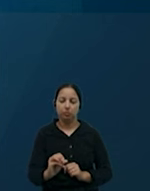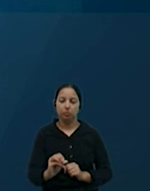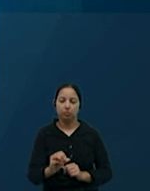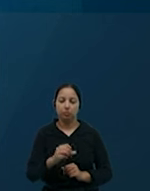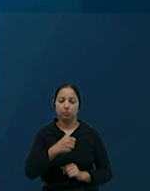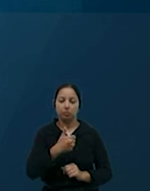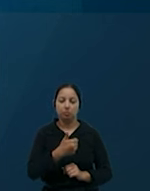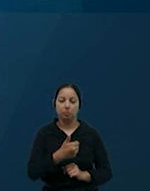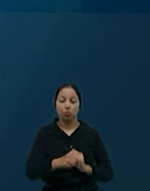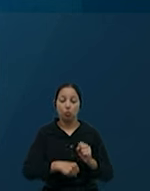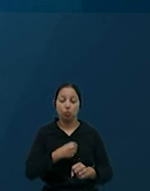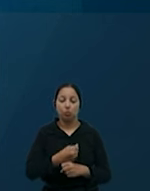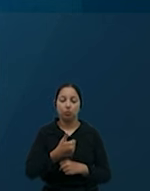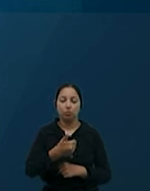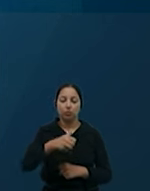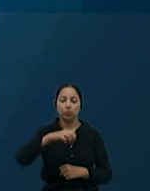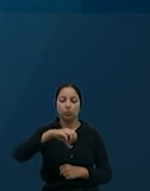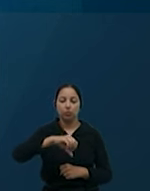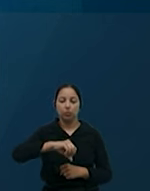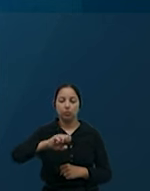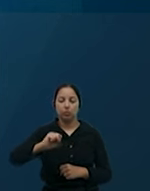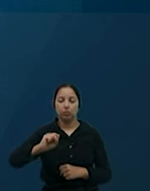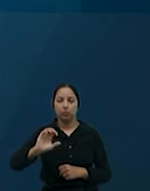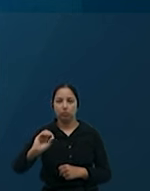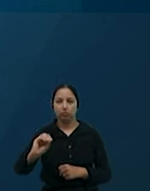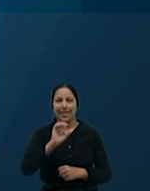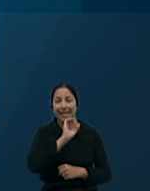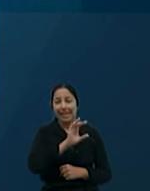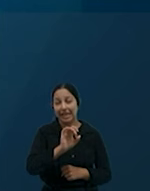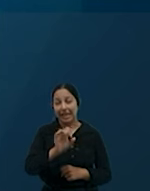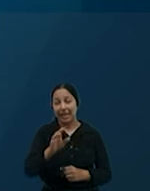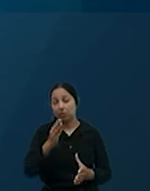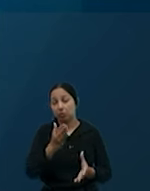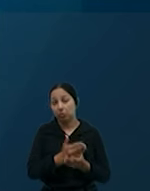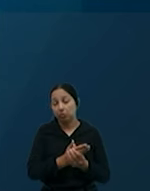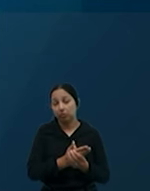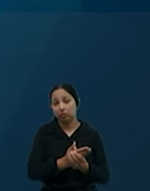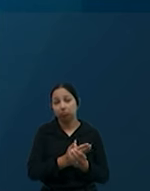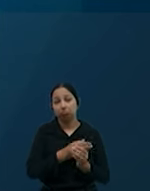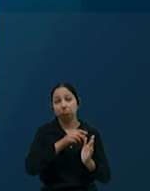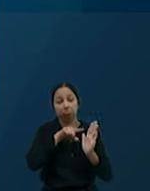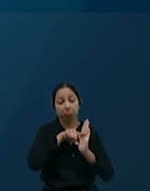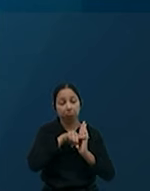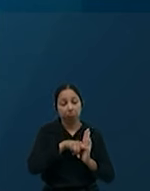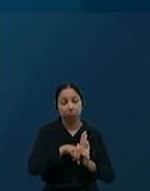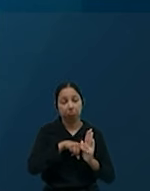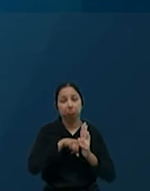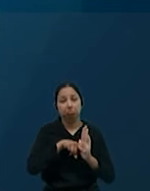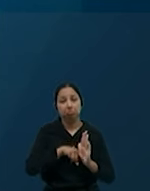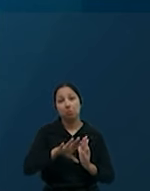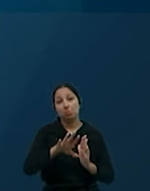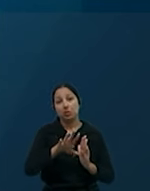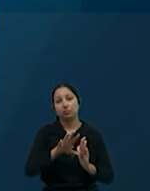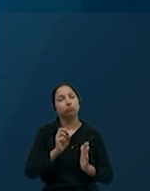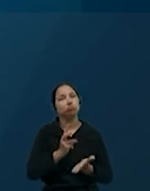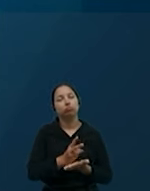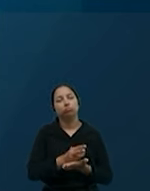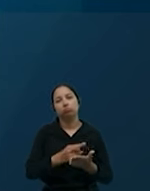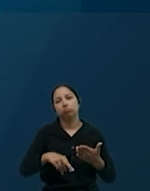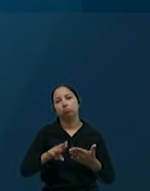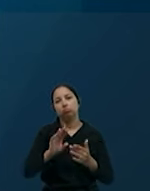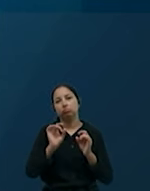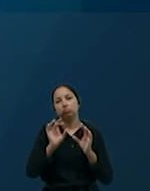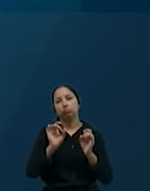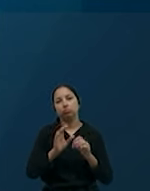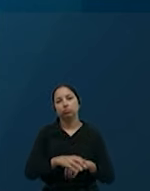1980. E em cada caso concreto eu saio examinando, mas sempre os recursos especiais, como foram dos